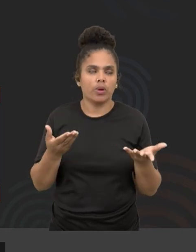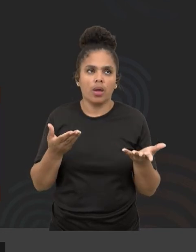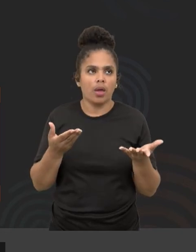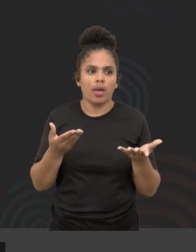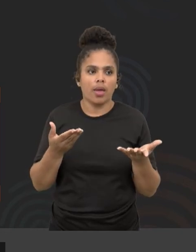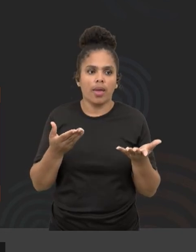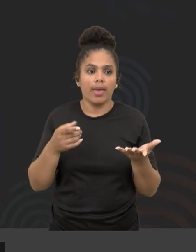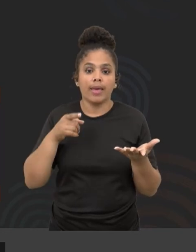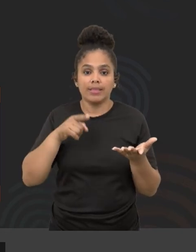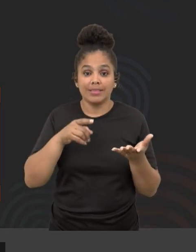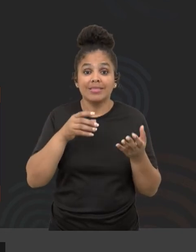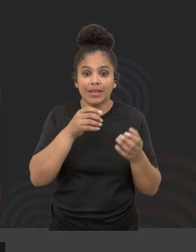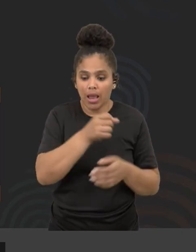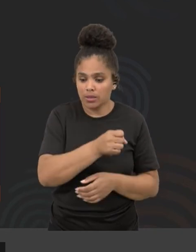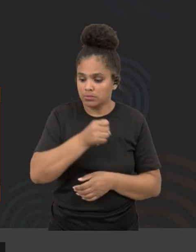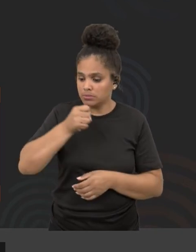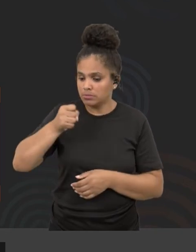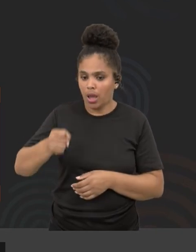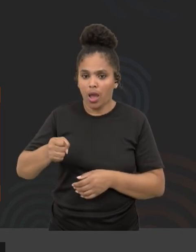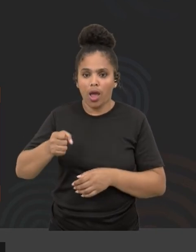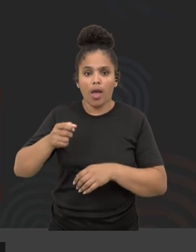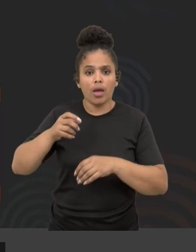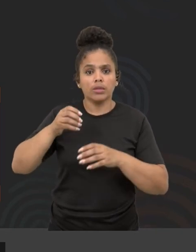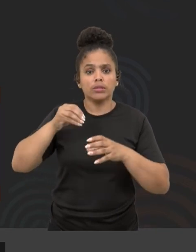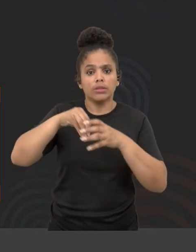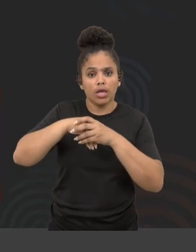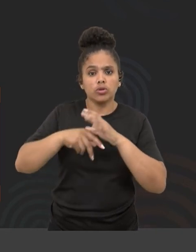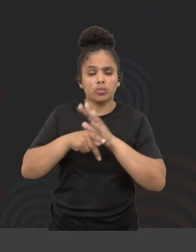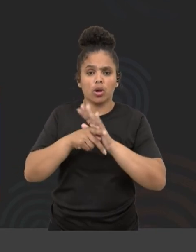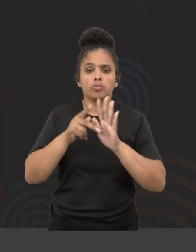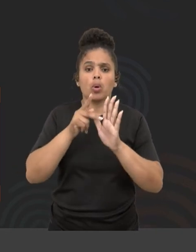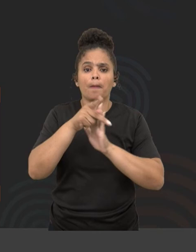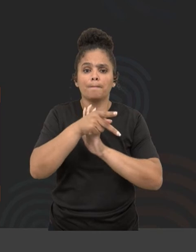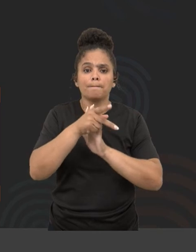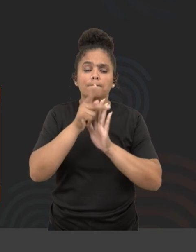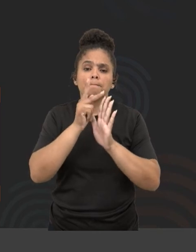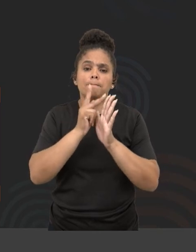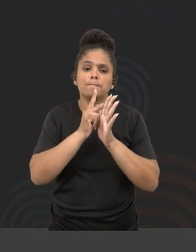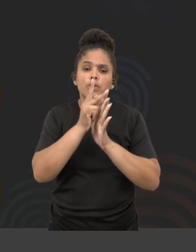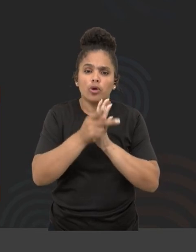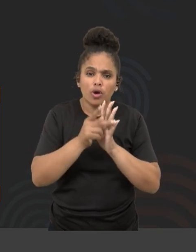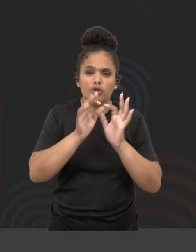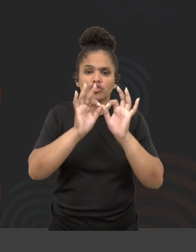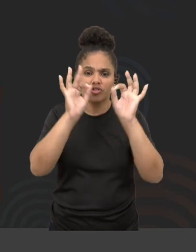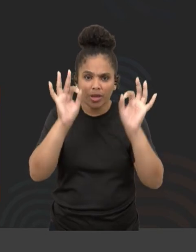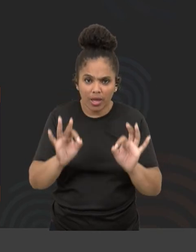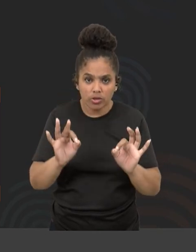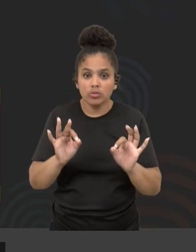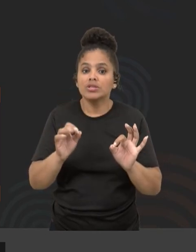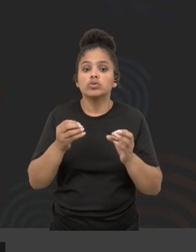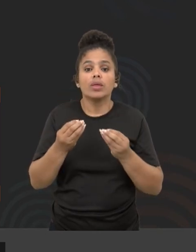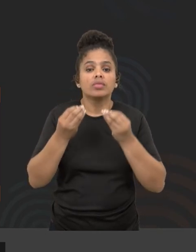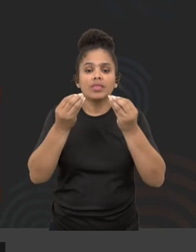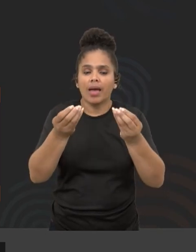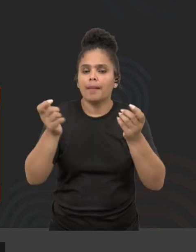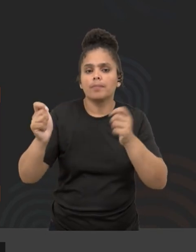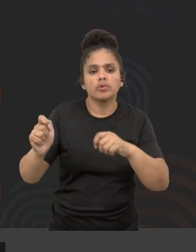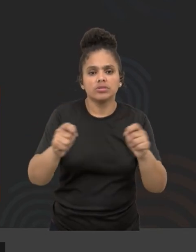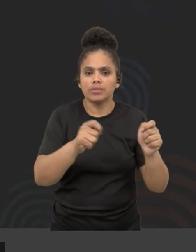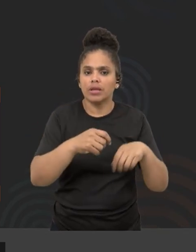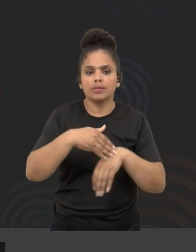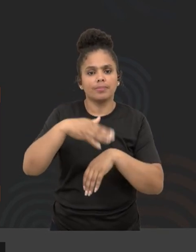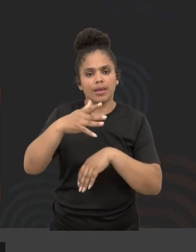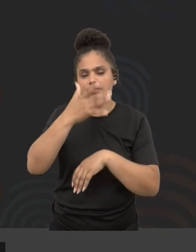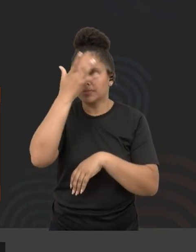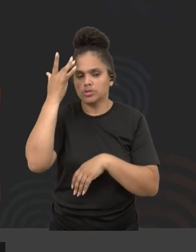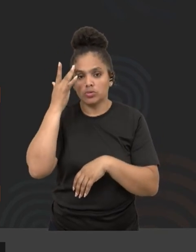essa língua para dentro dos nossos projetos, a gente, está abrangendo mais pessoas. Mas existe